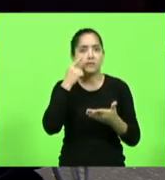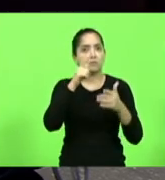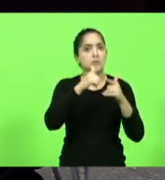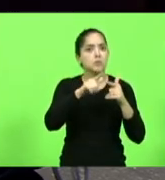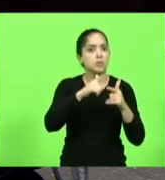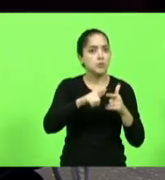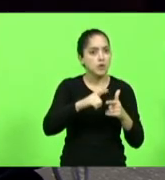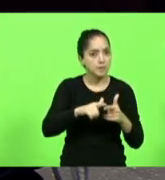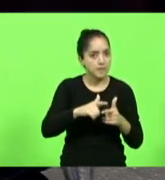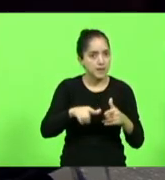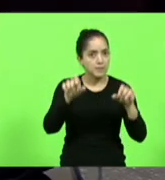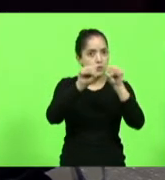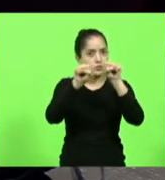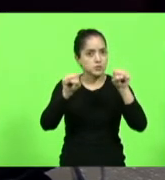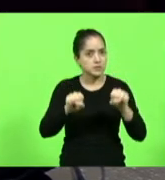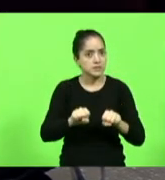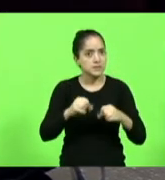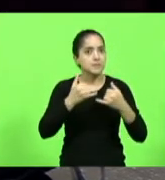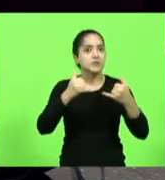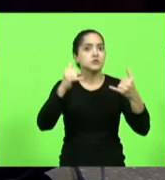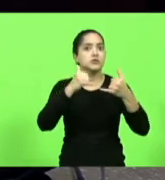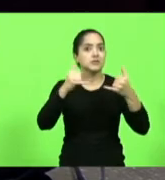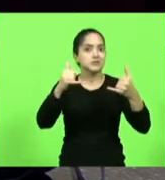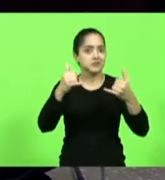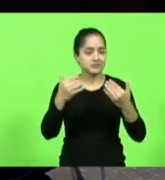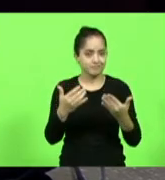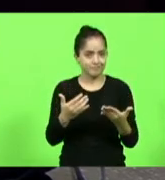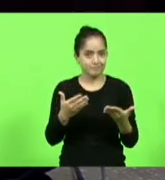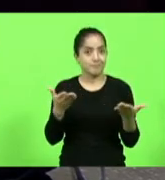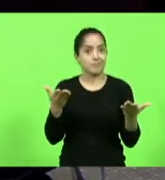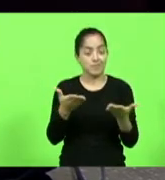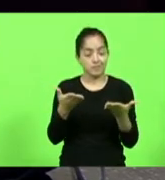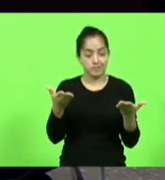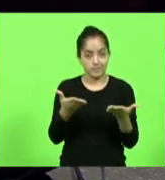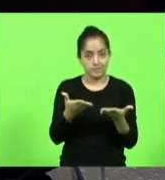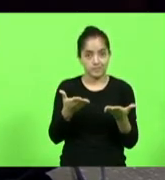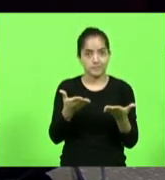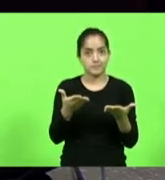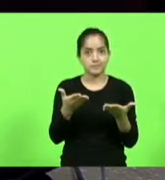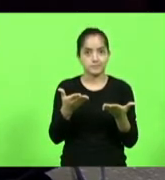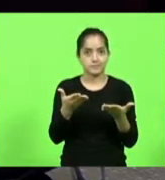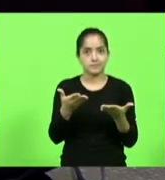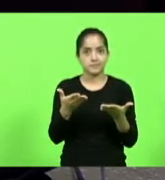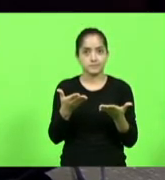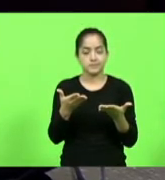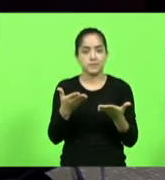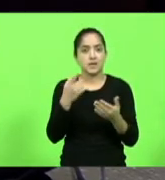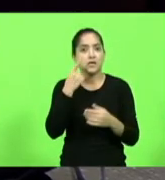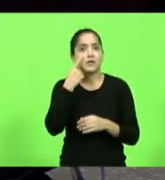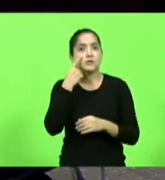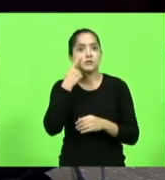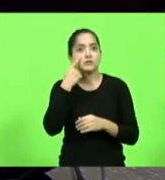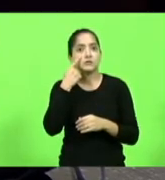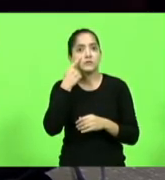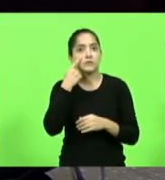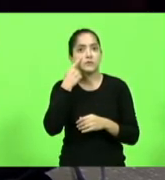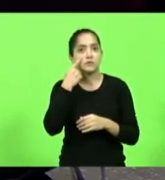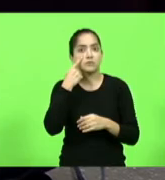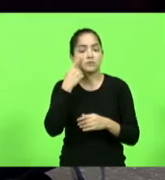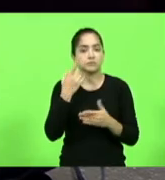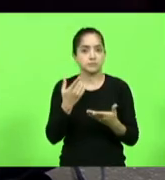do sistema elétrico. Agora sim, nós vimos uma